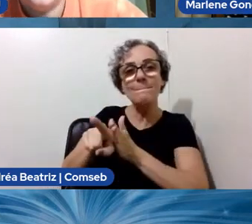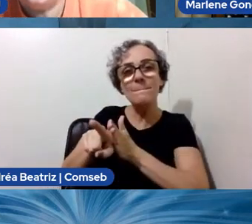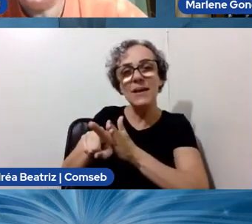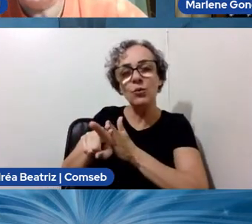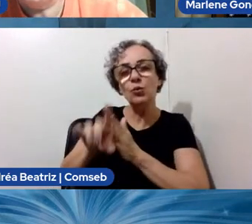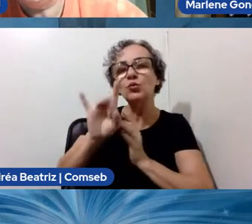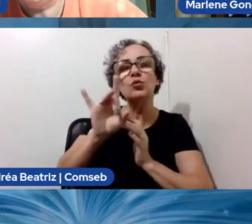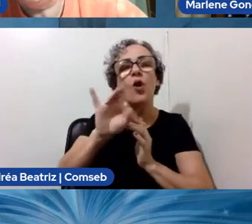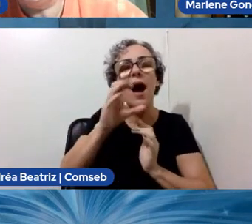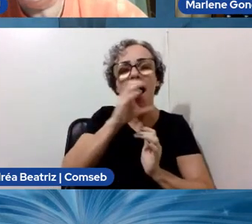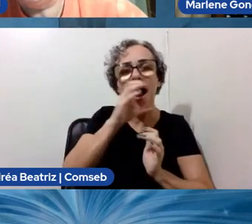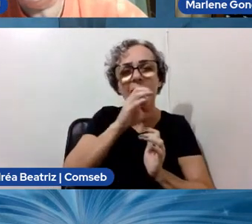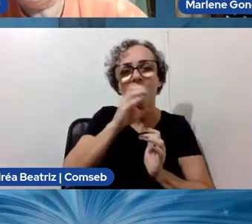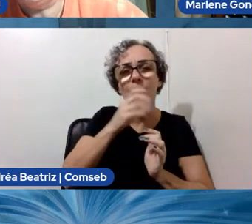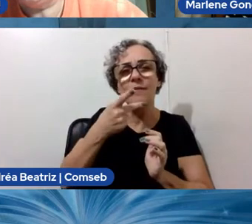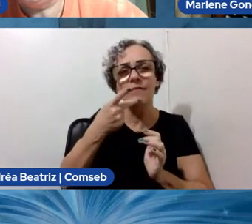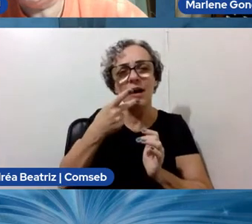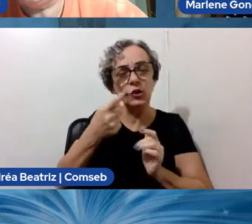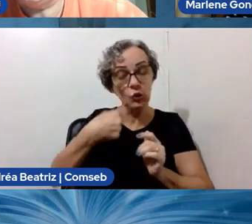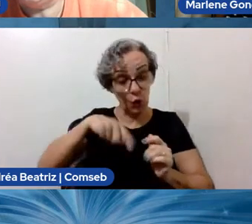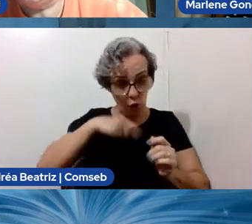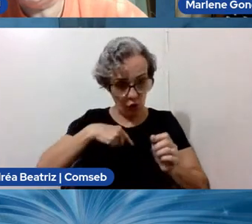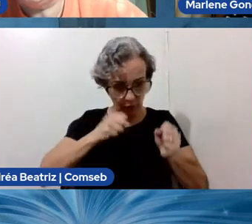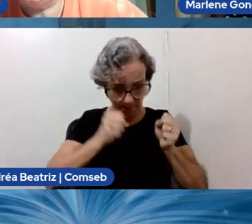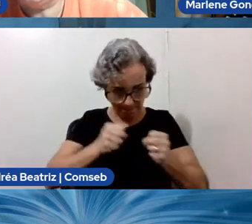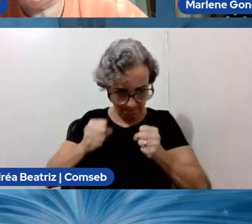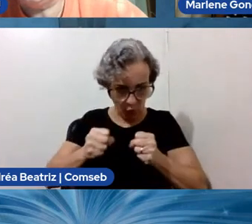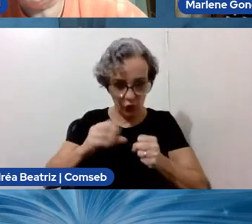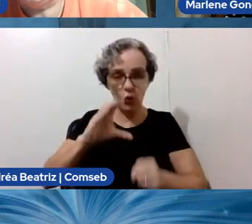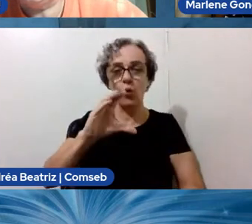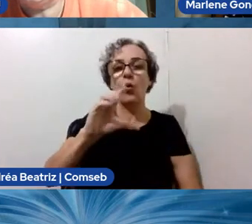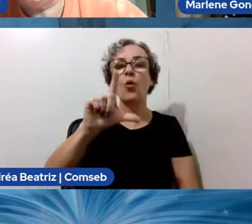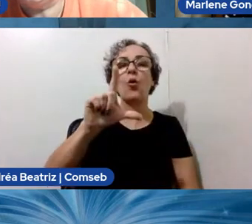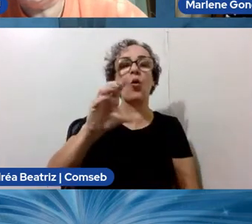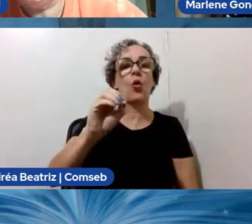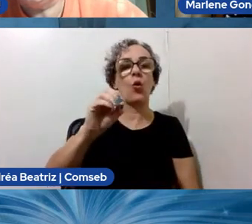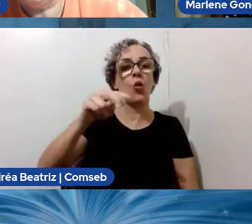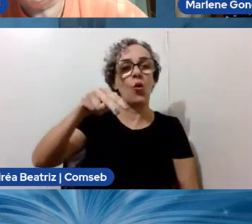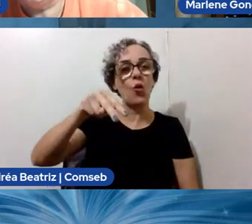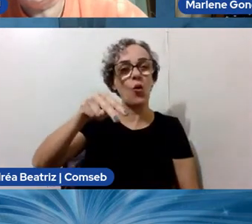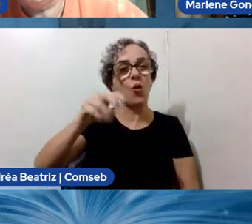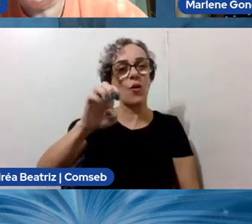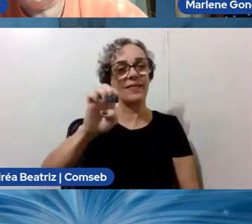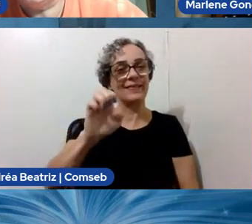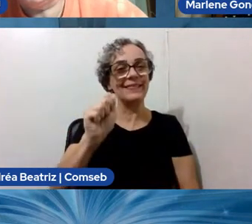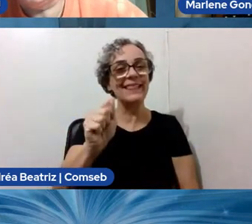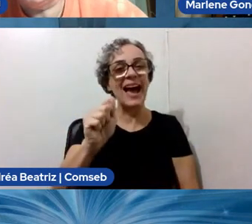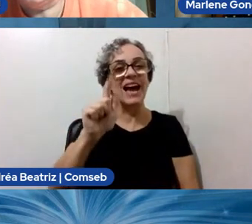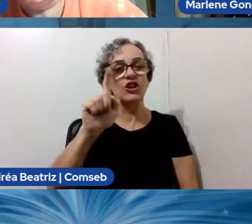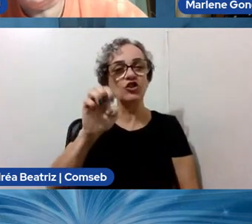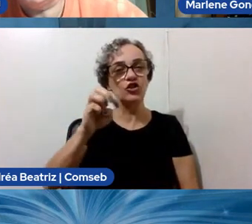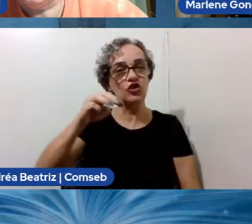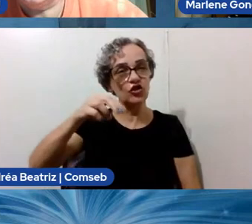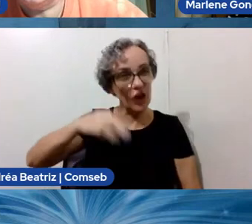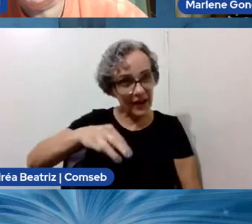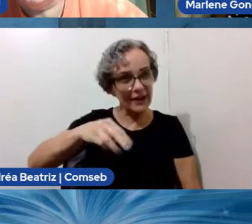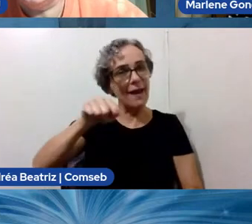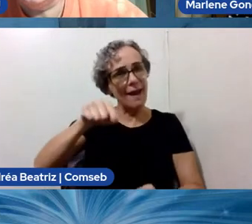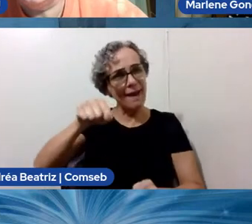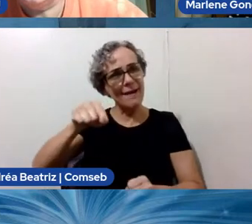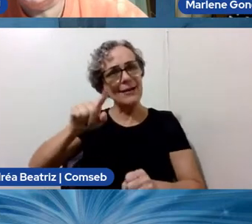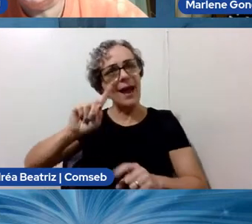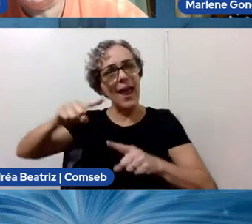comentar rapidamente. Poderíamos considerar a clonagem como a bem-sucedida Dolly, uma reprodução humana relativa